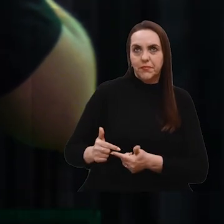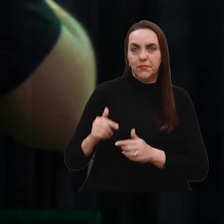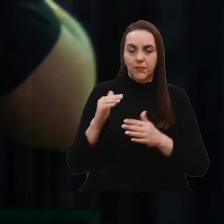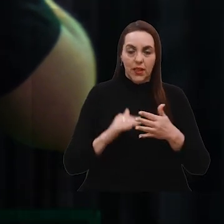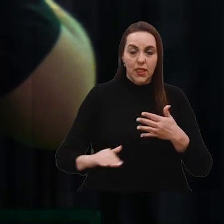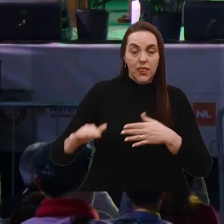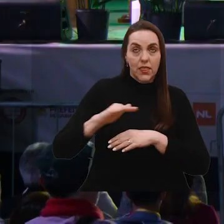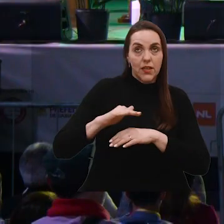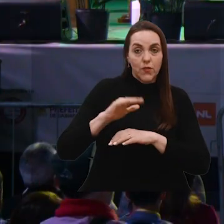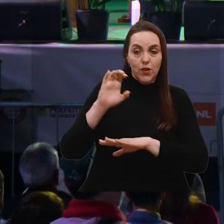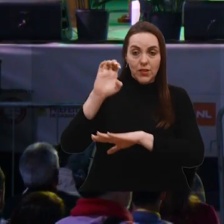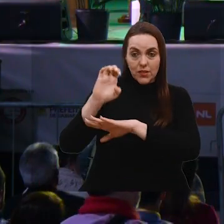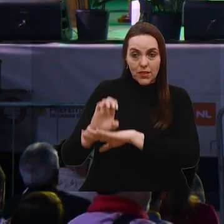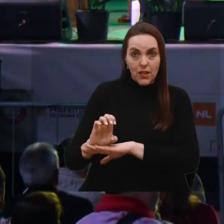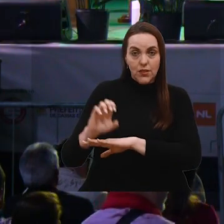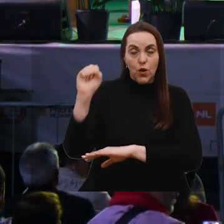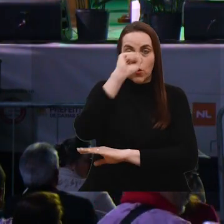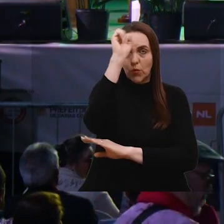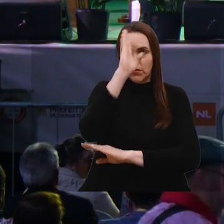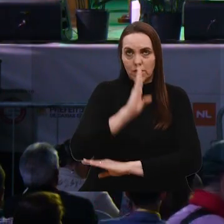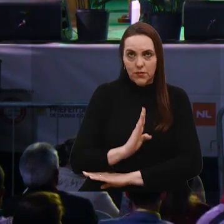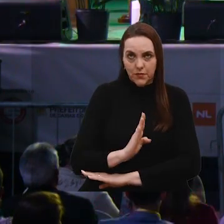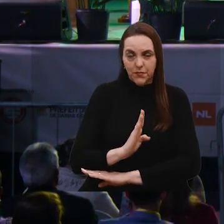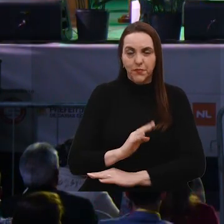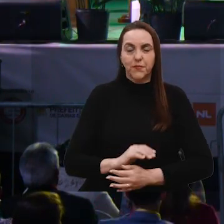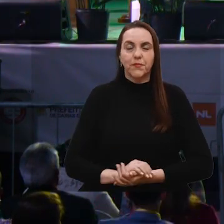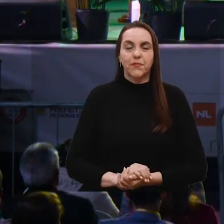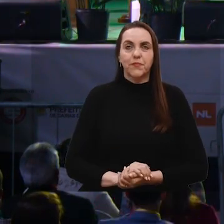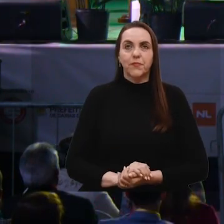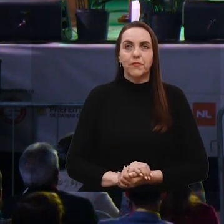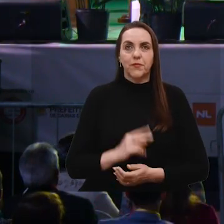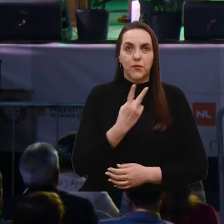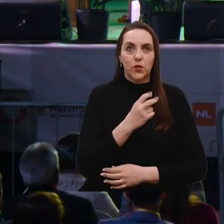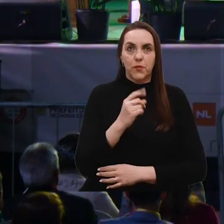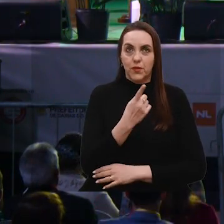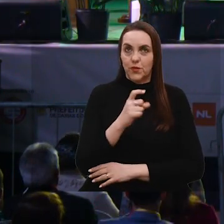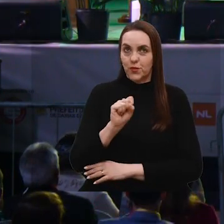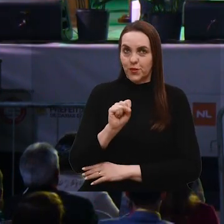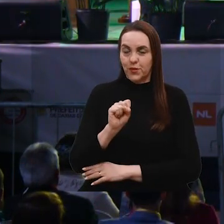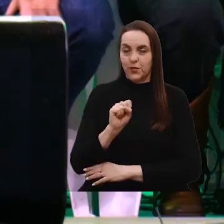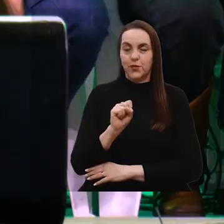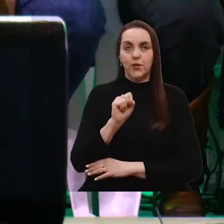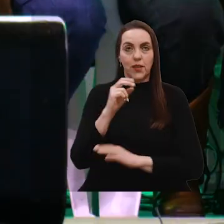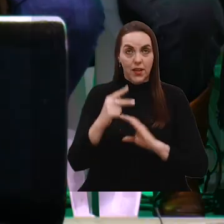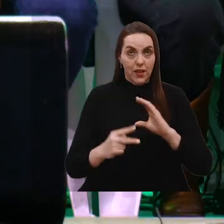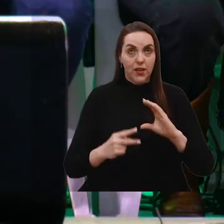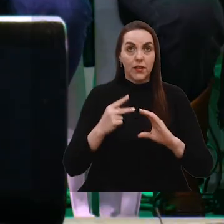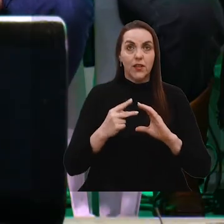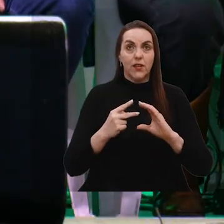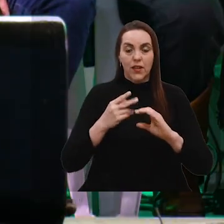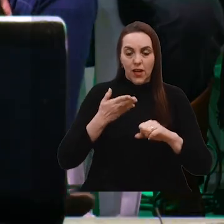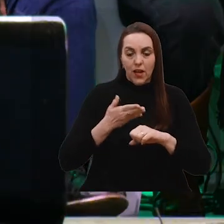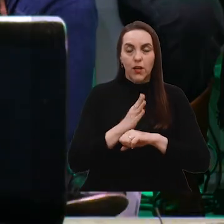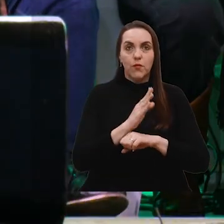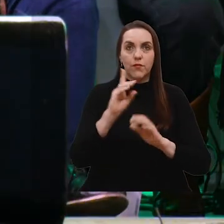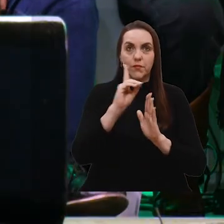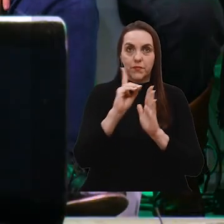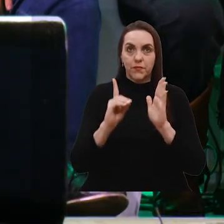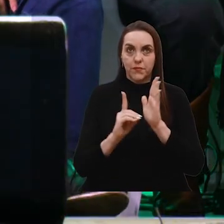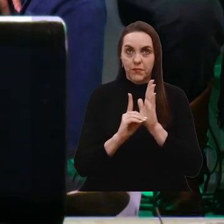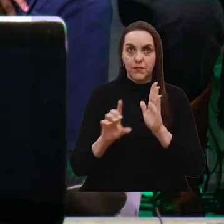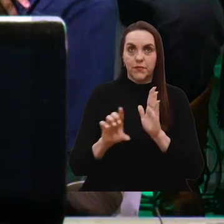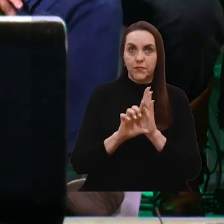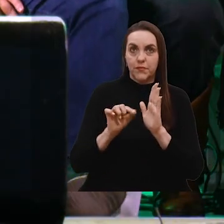do tradicionalismo em nível estadual ou nacional. Em 2018, a